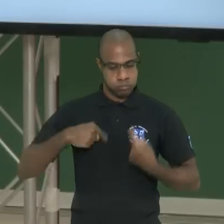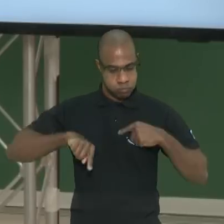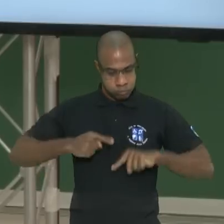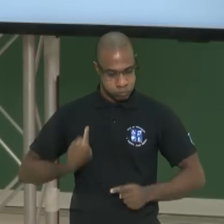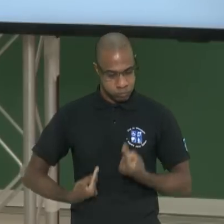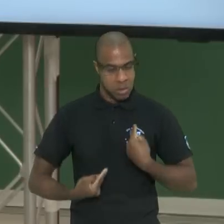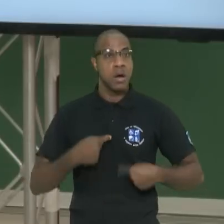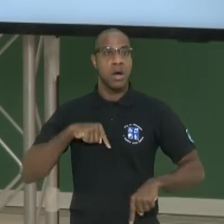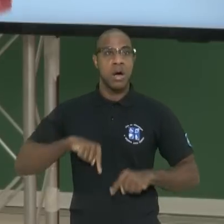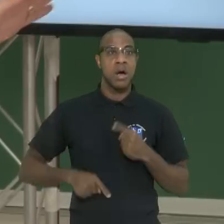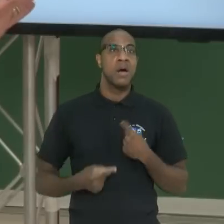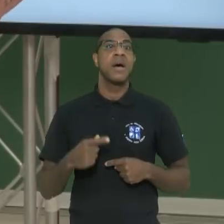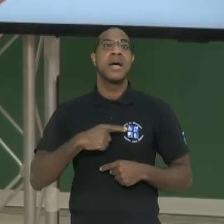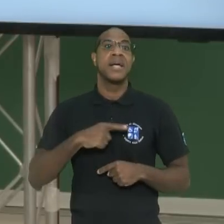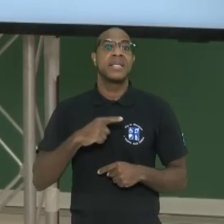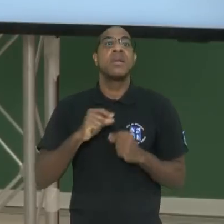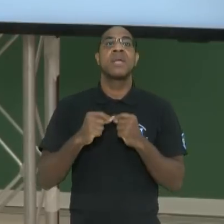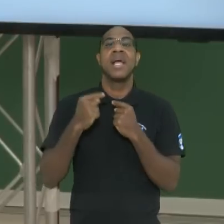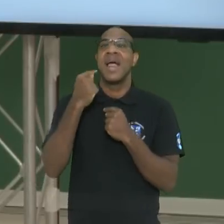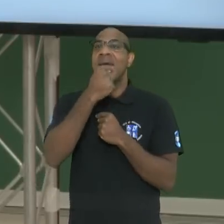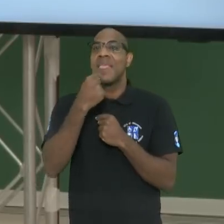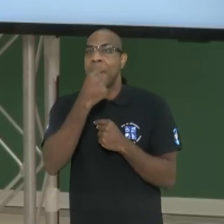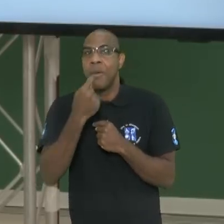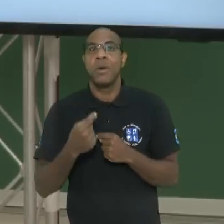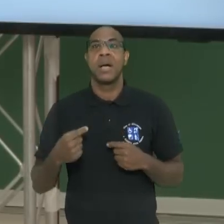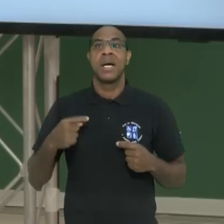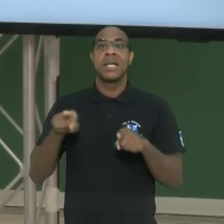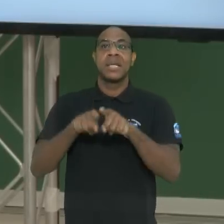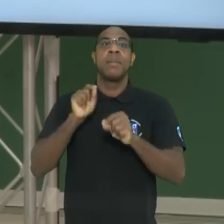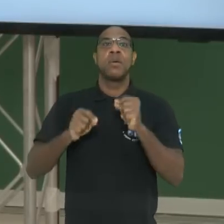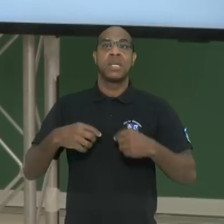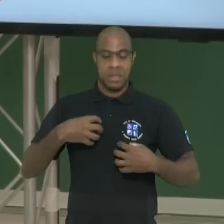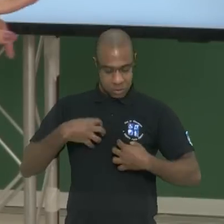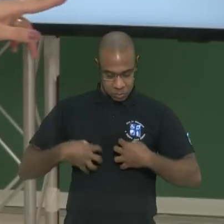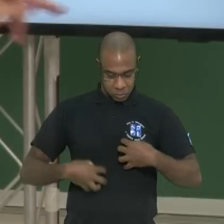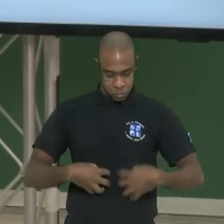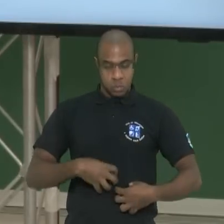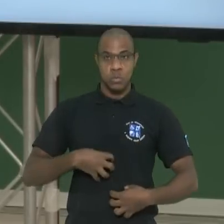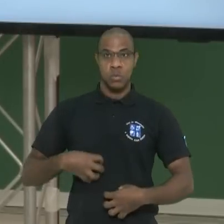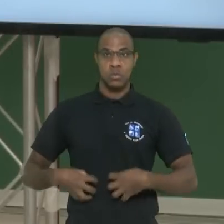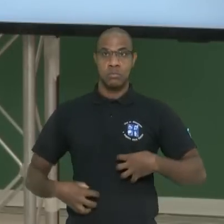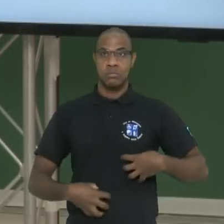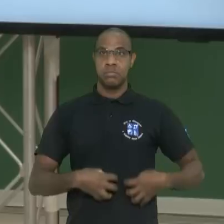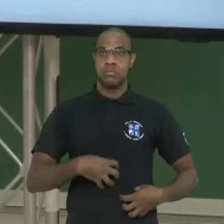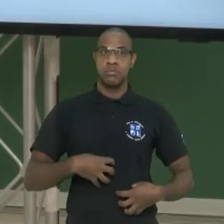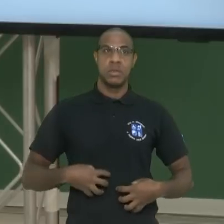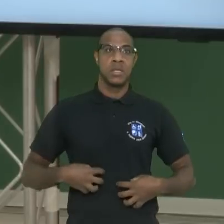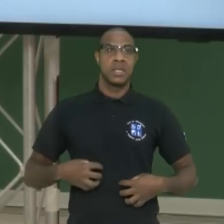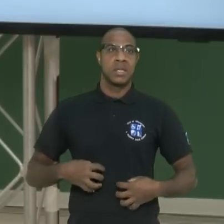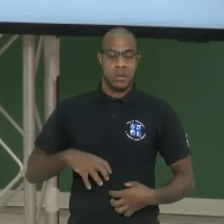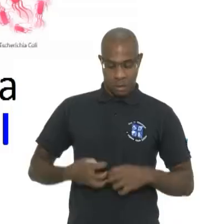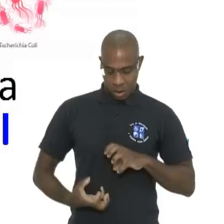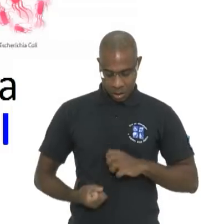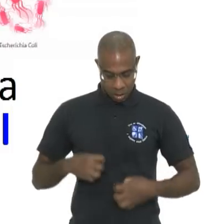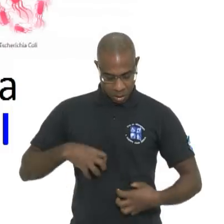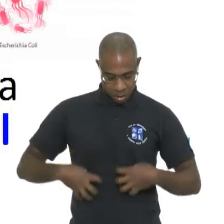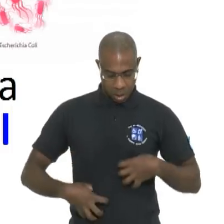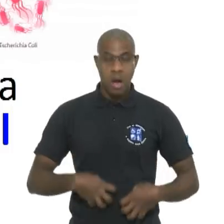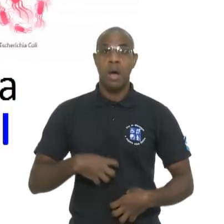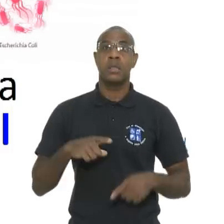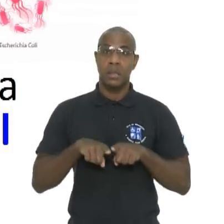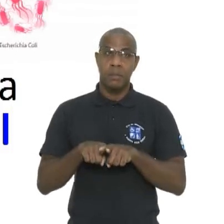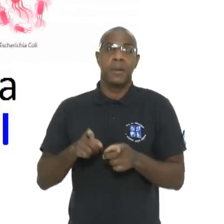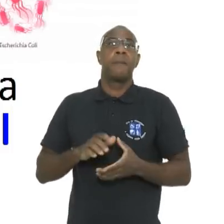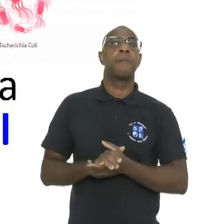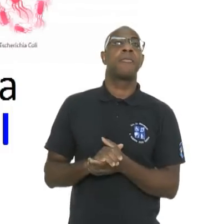na boca e também no nosso intestino, formando a nossa microflora intestinal. Essas bactérias, pessoal, elas